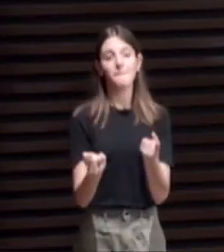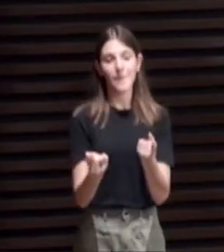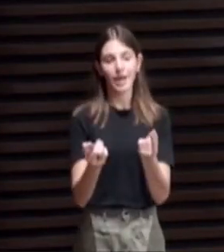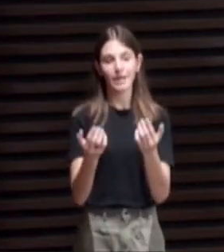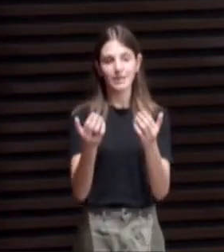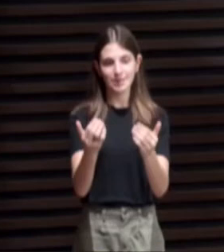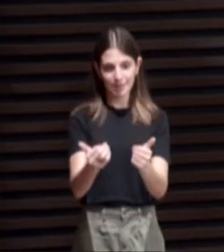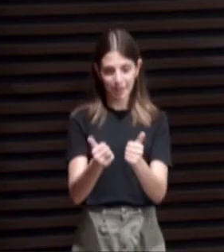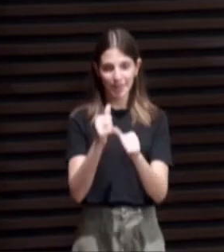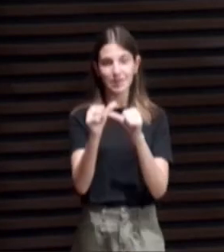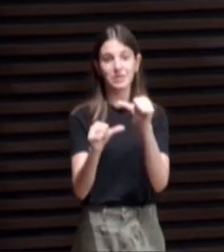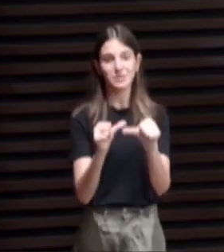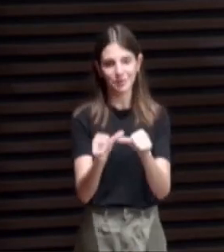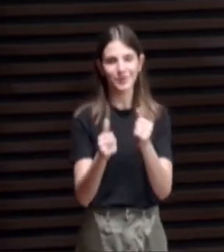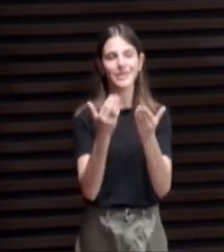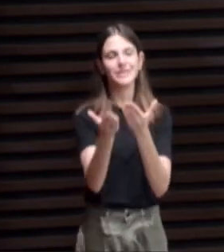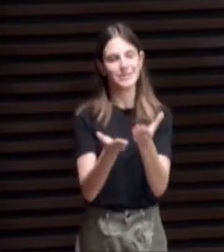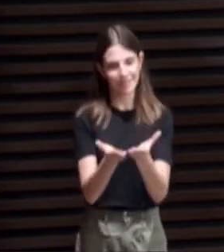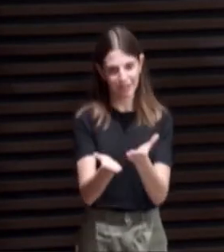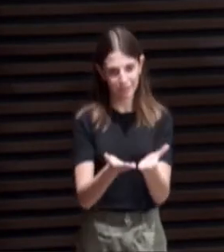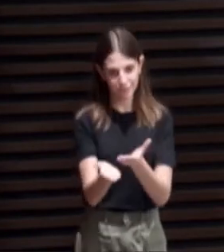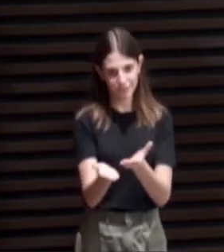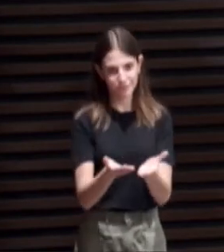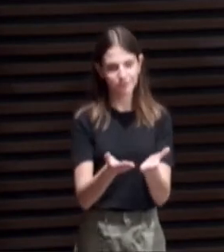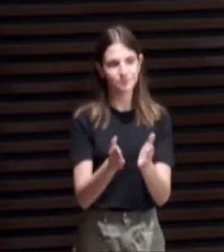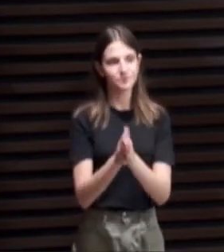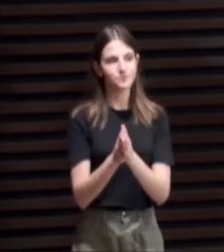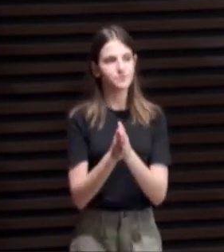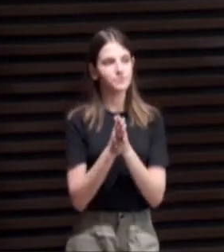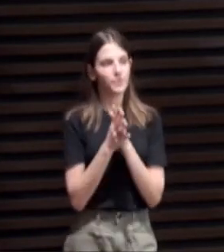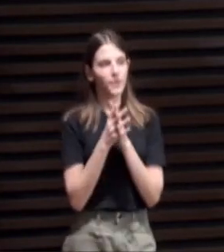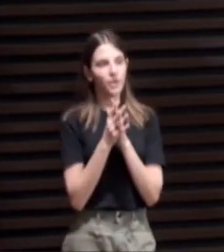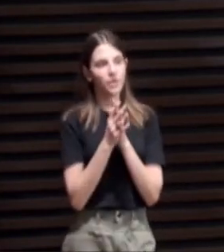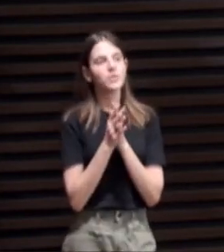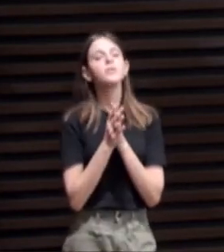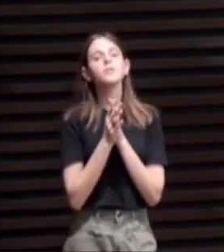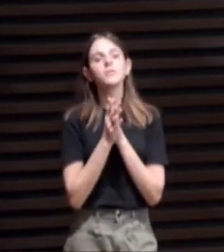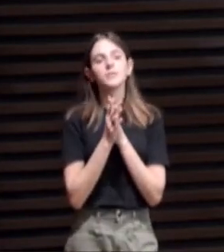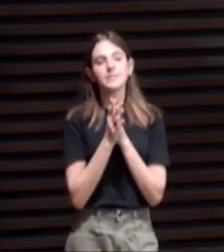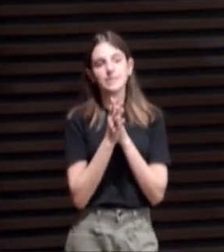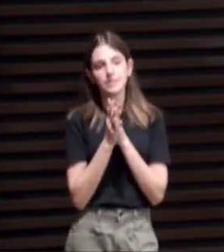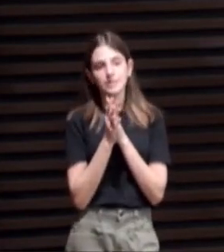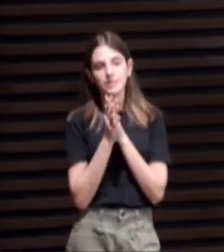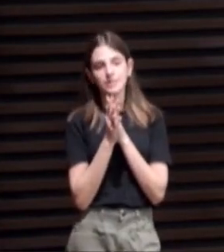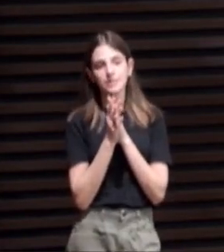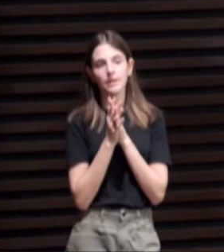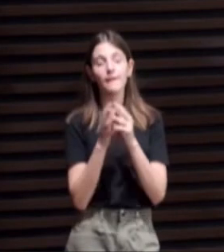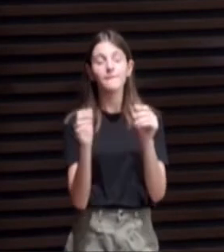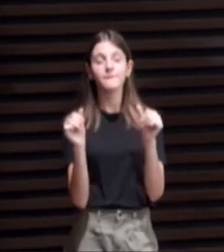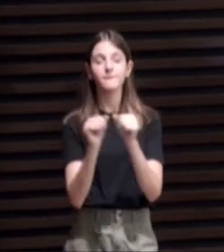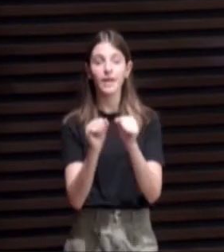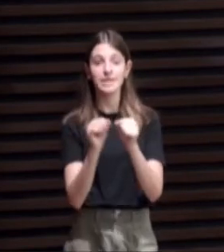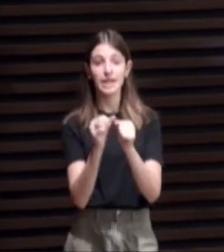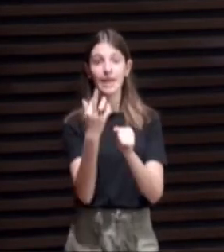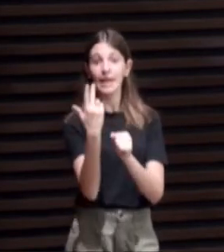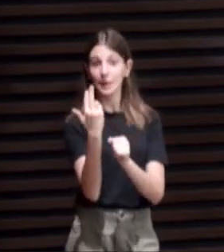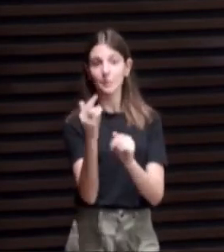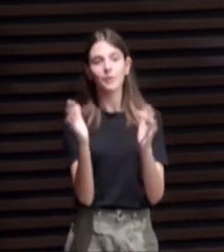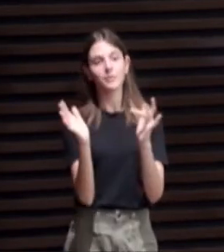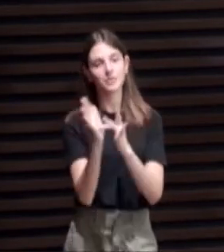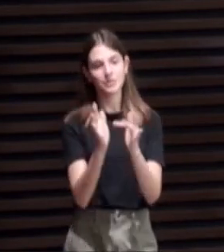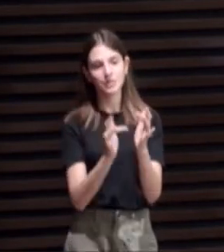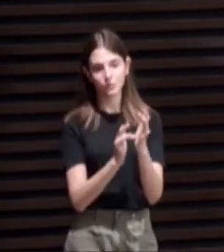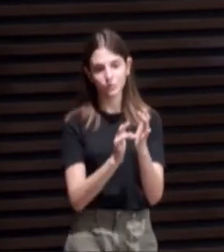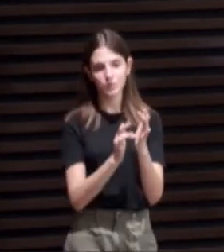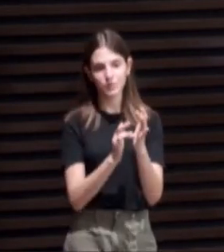Sim, Porque claro. você tratou biblicamente aqui. Fazendo exatamente o que Jesus fez. Se os líderes